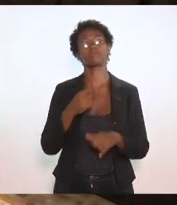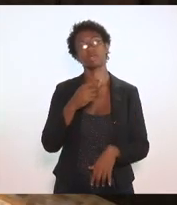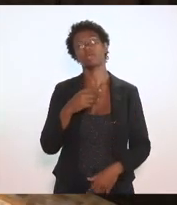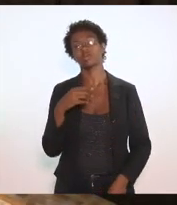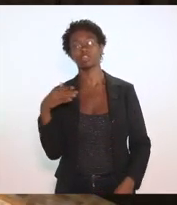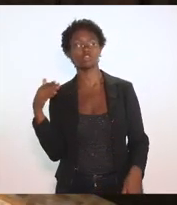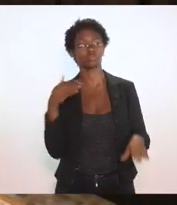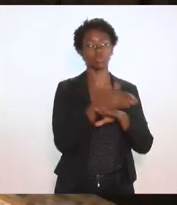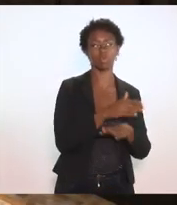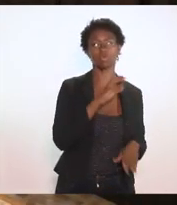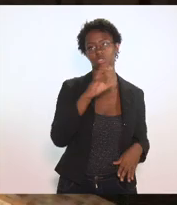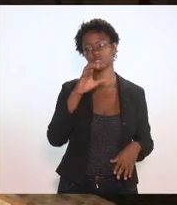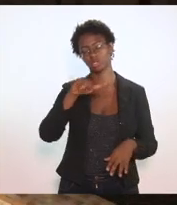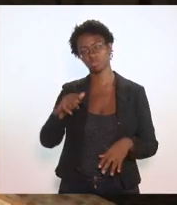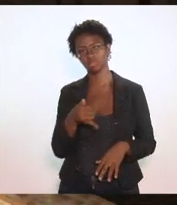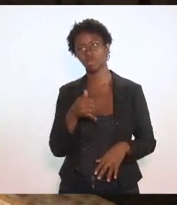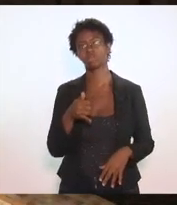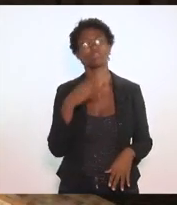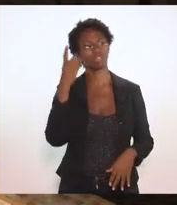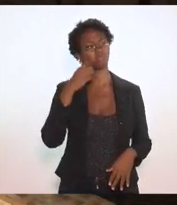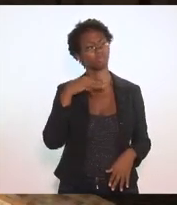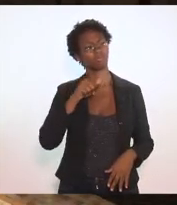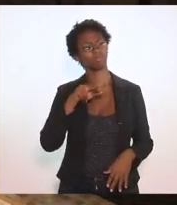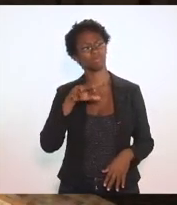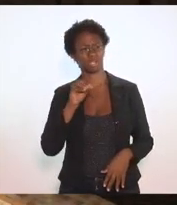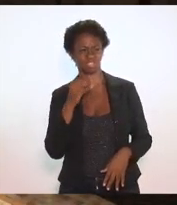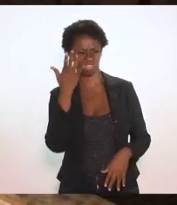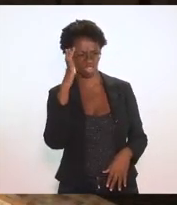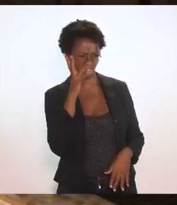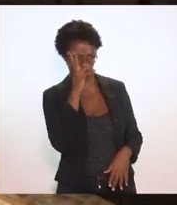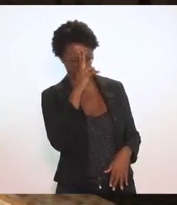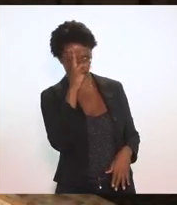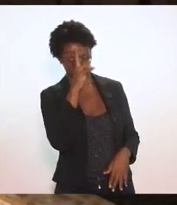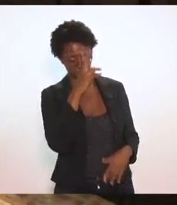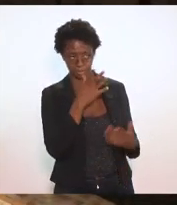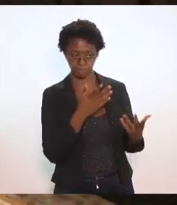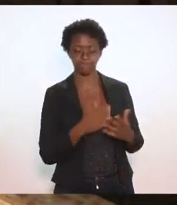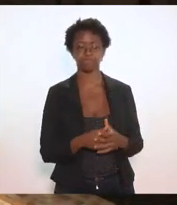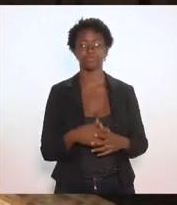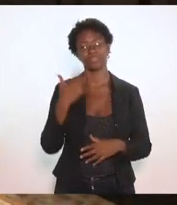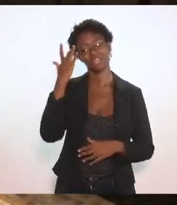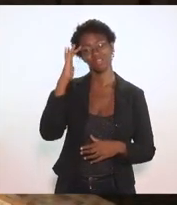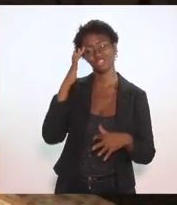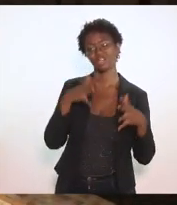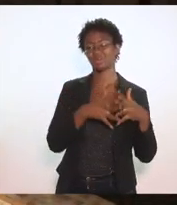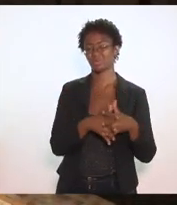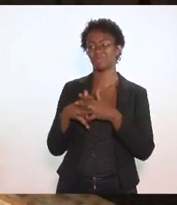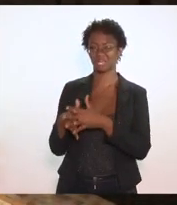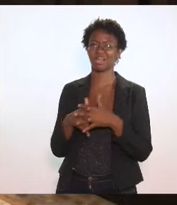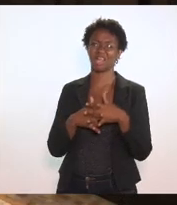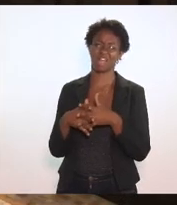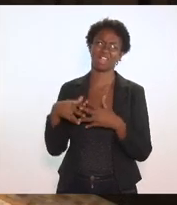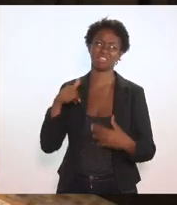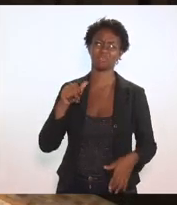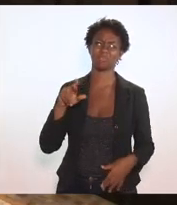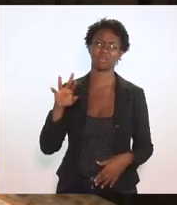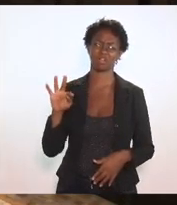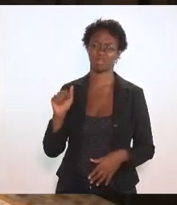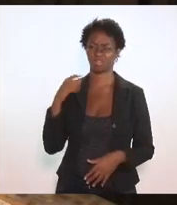o deputado Márcio Pacheco pode se lembrar, o deputado Knoploch também, eu achei que era complicado, deputada Marta Rocha,